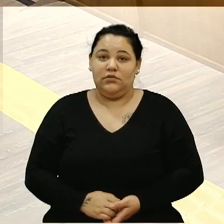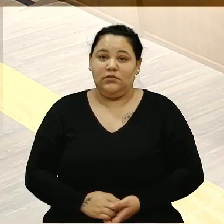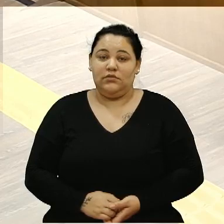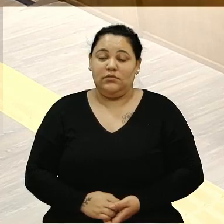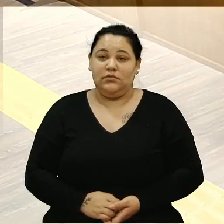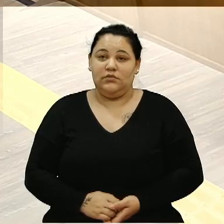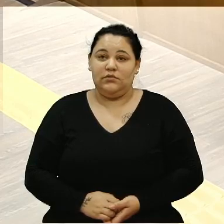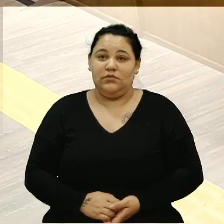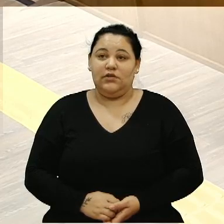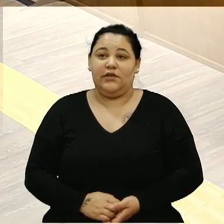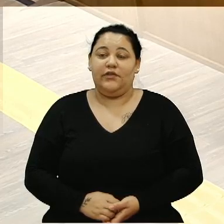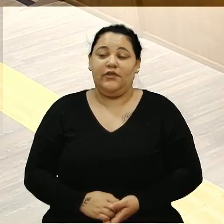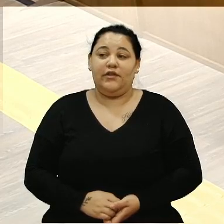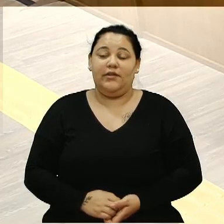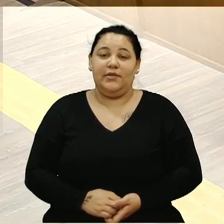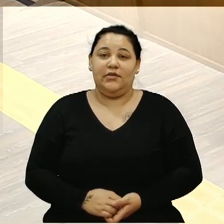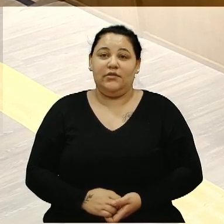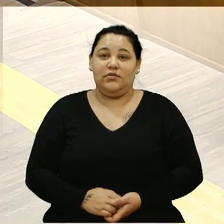Na tribuna,